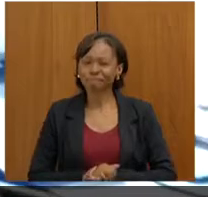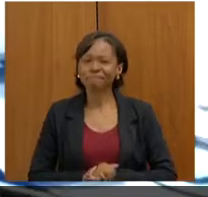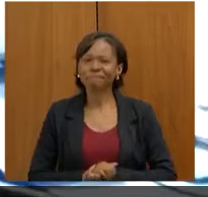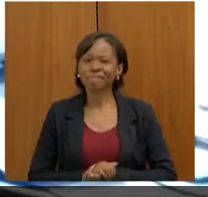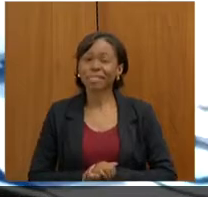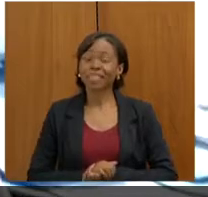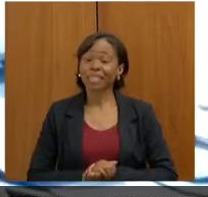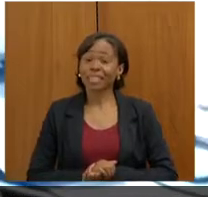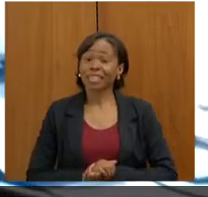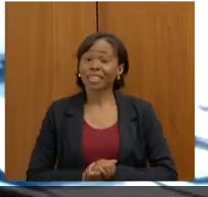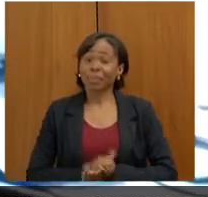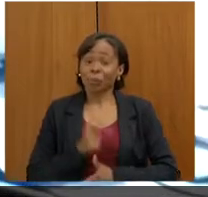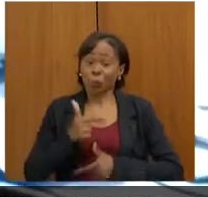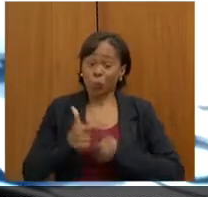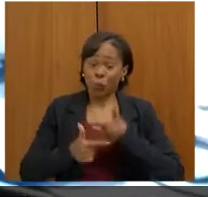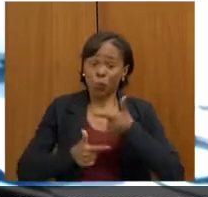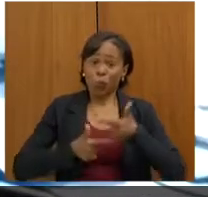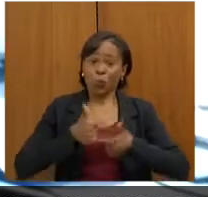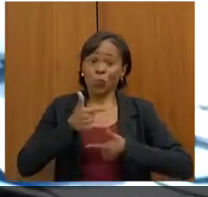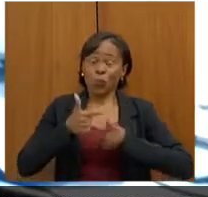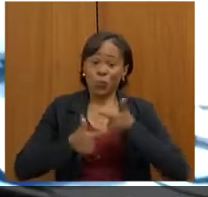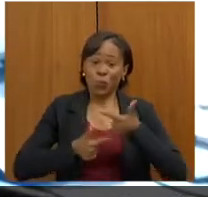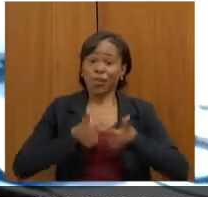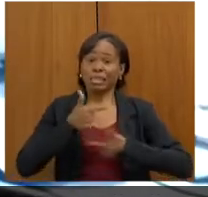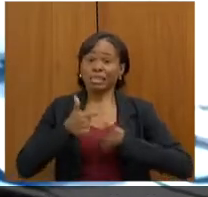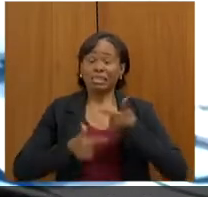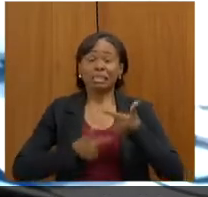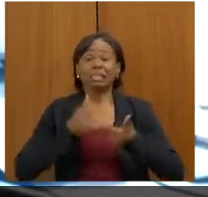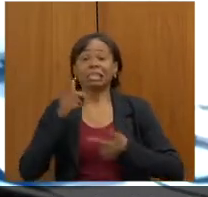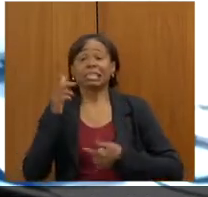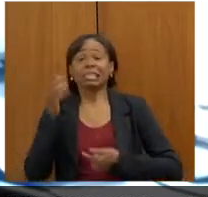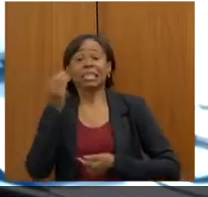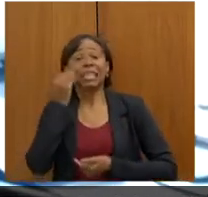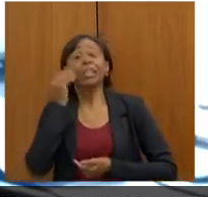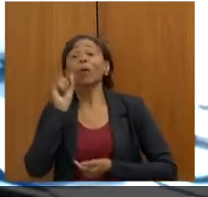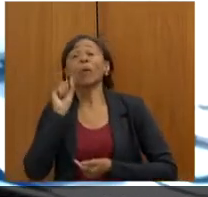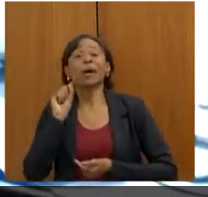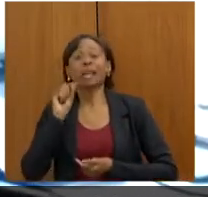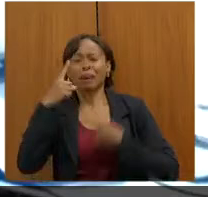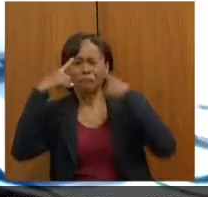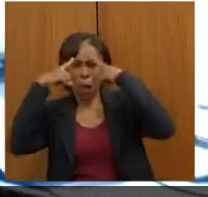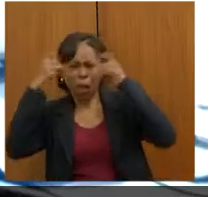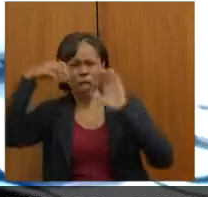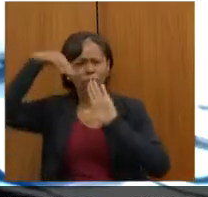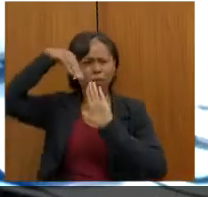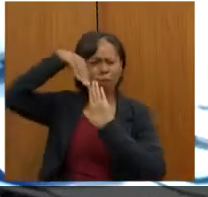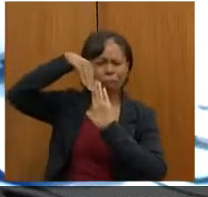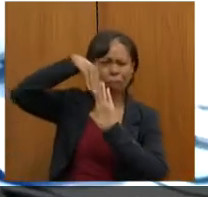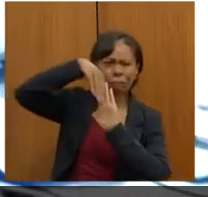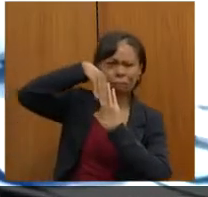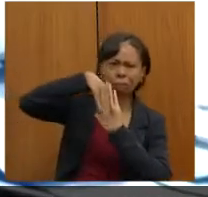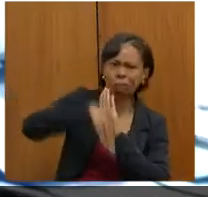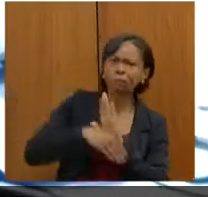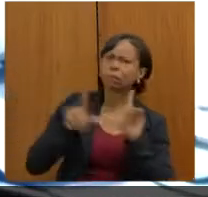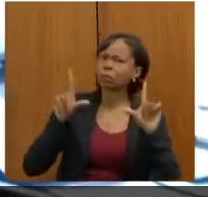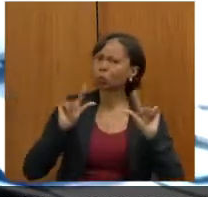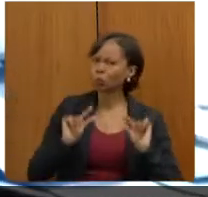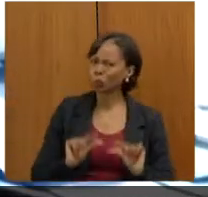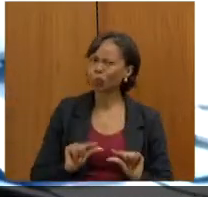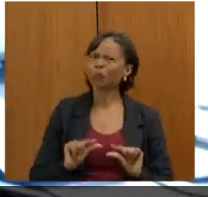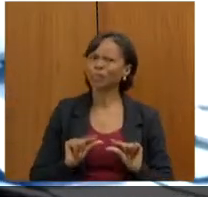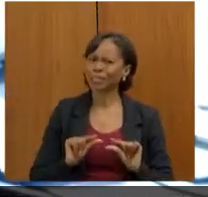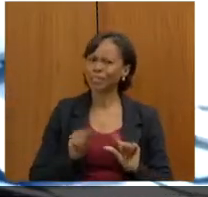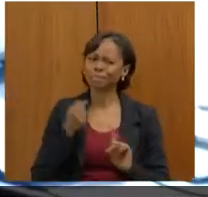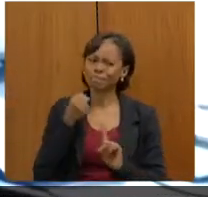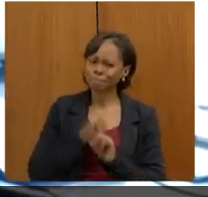um a tentar reduzir os indicadores de violência de tentar enfrentar violento internet não é